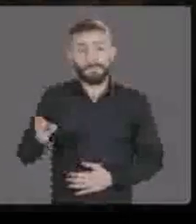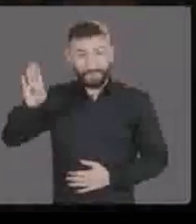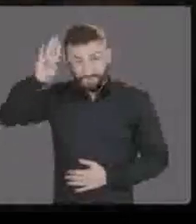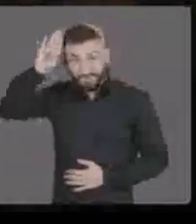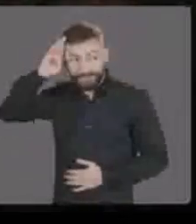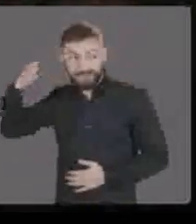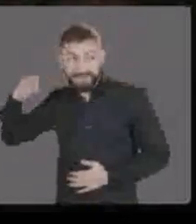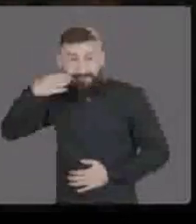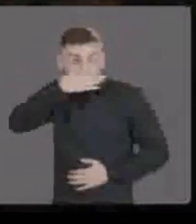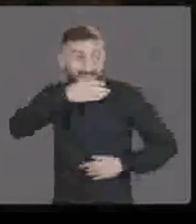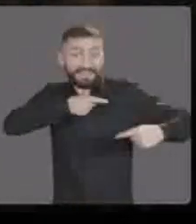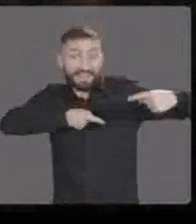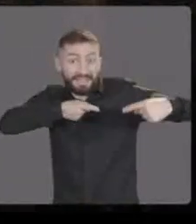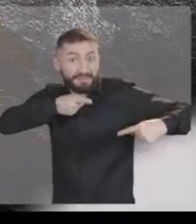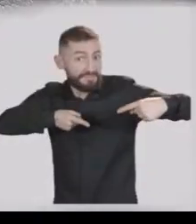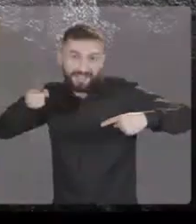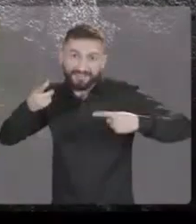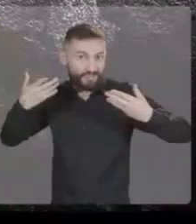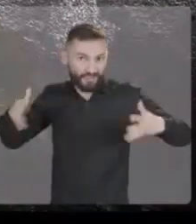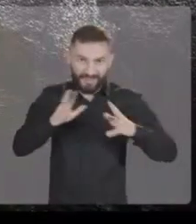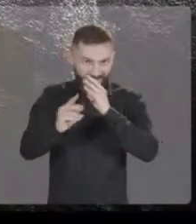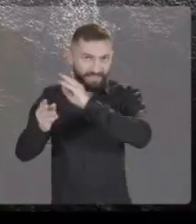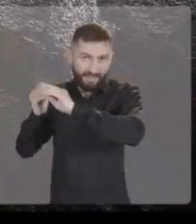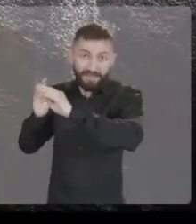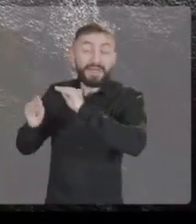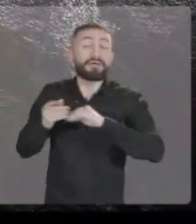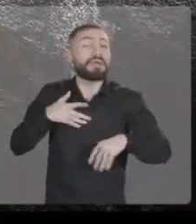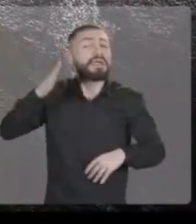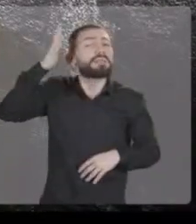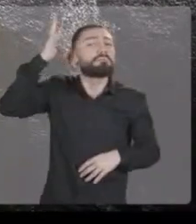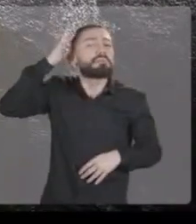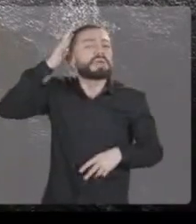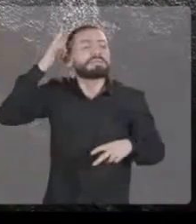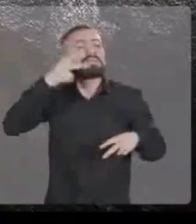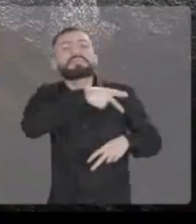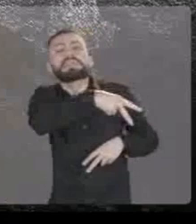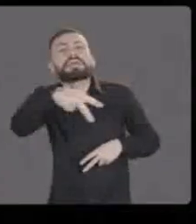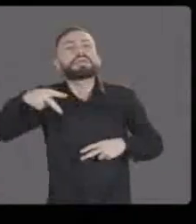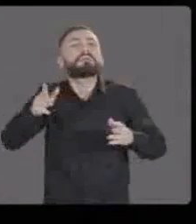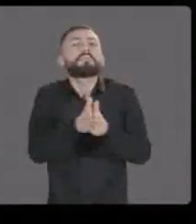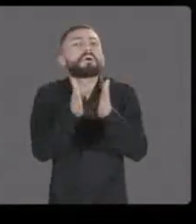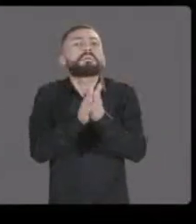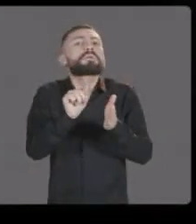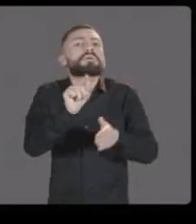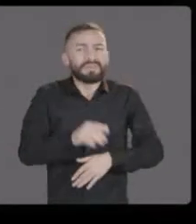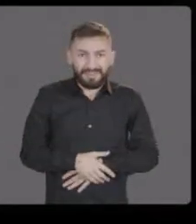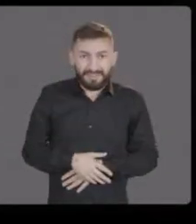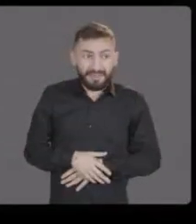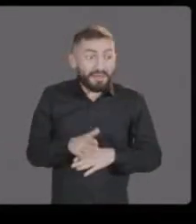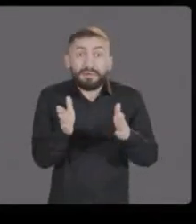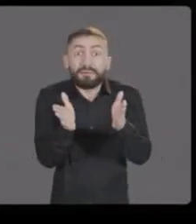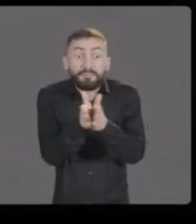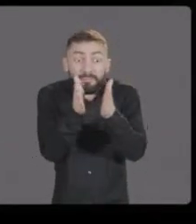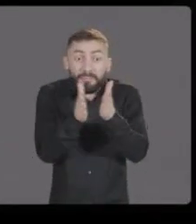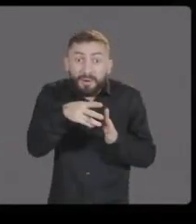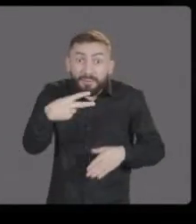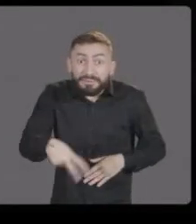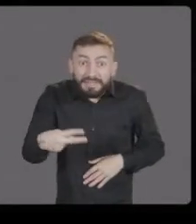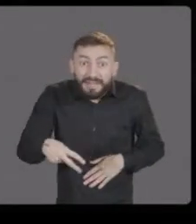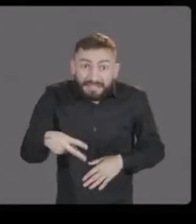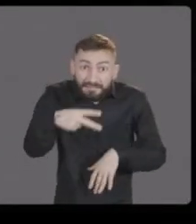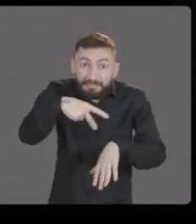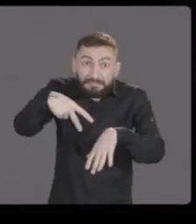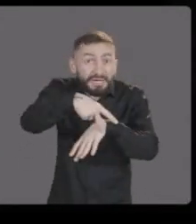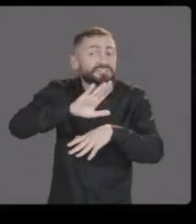Já que Bolsonaro não vai ao debate, conheça agora o que ele pensa sobre os mais pobres. Só tem um monte de dado pobre no nosso país aqui.